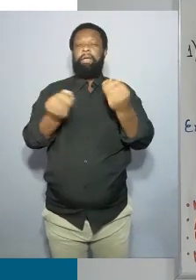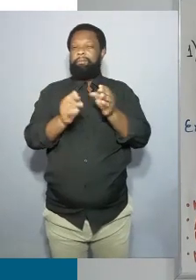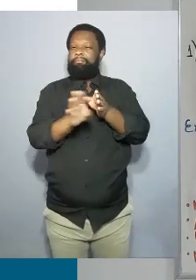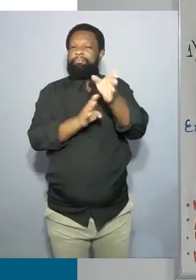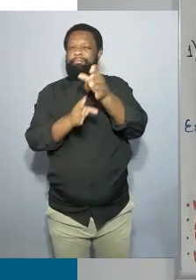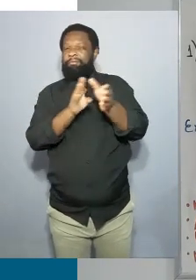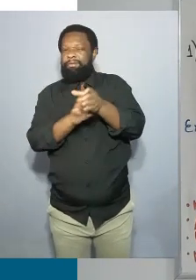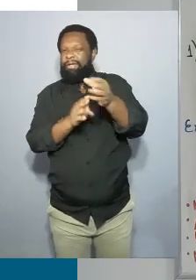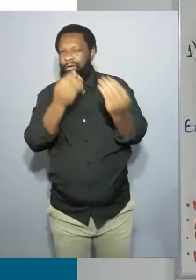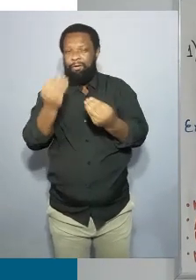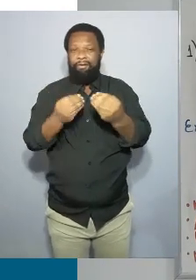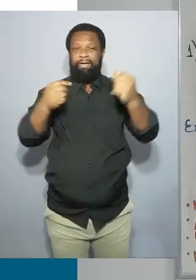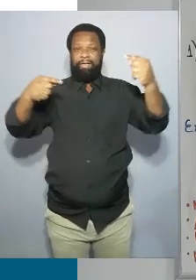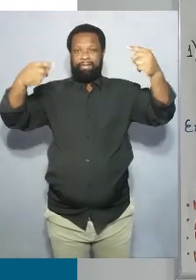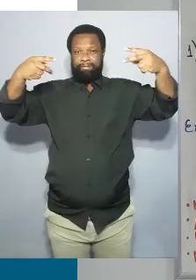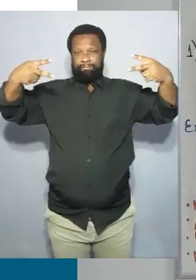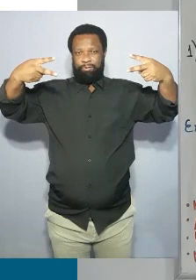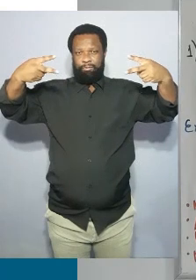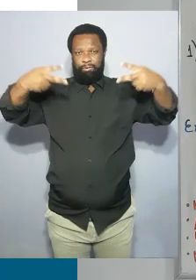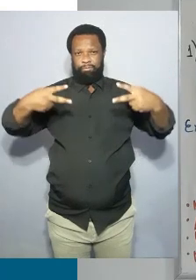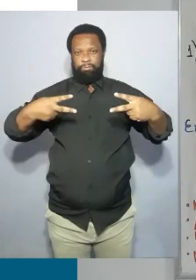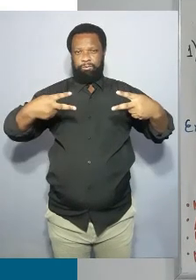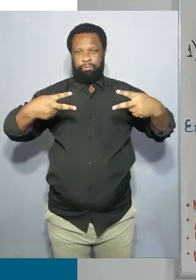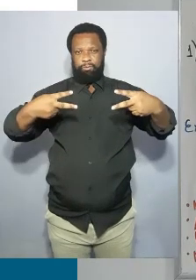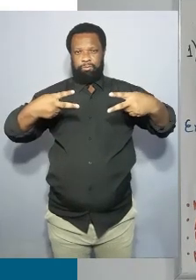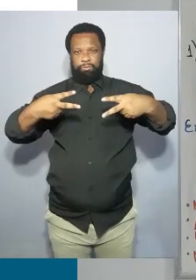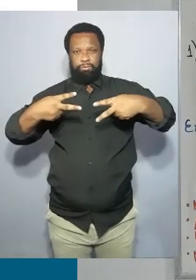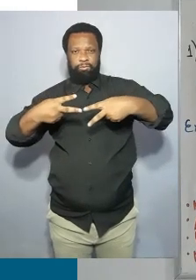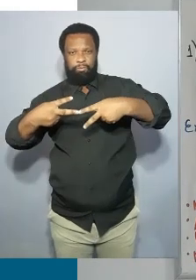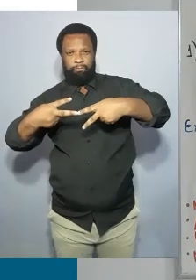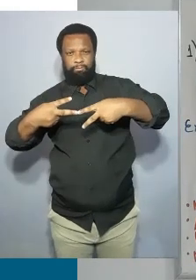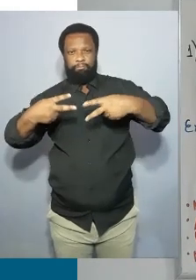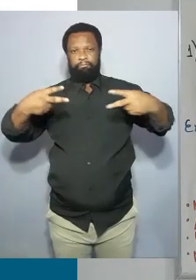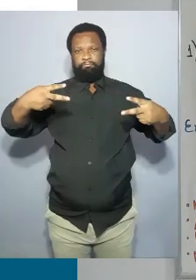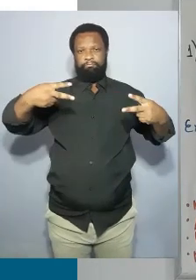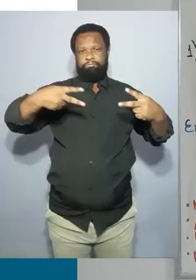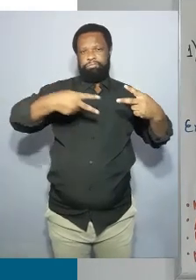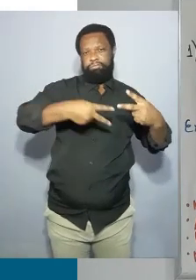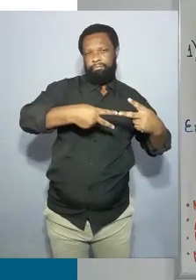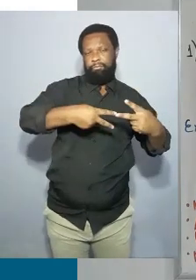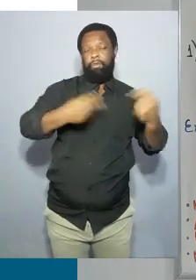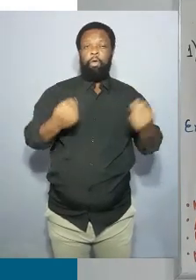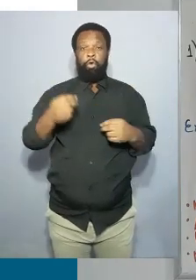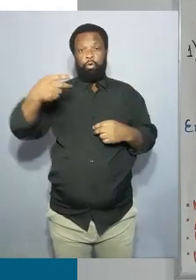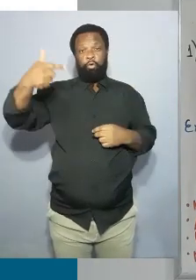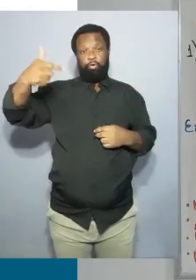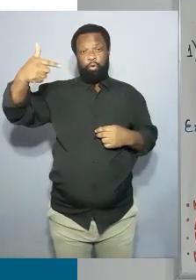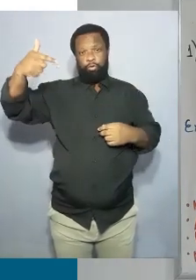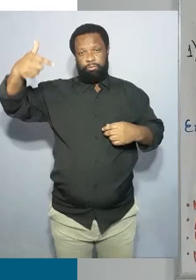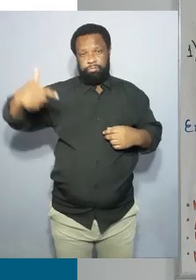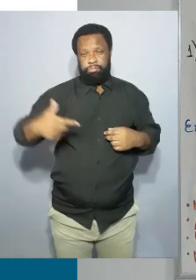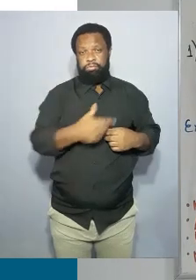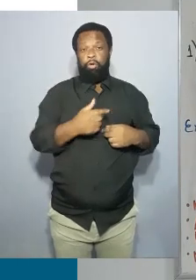é o seguinte, nós vamos cruzar essas cargas, olha. O 2 vai vir para cá e o 3 vai vir